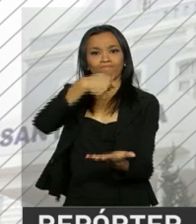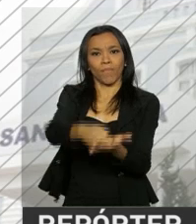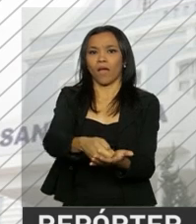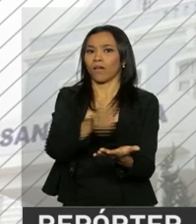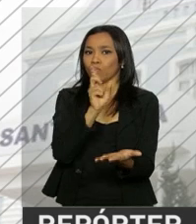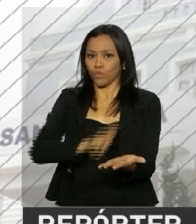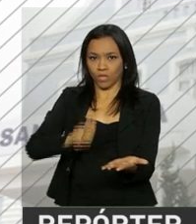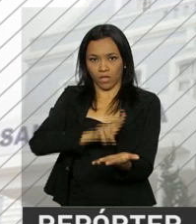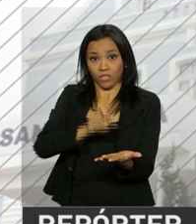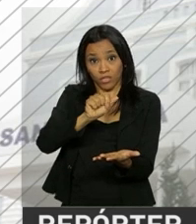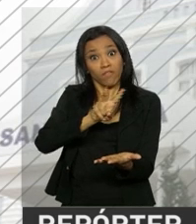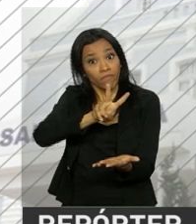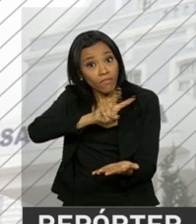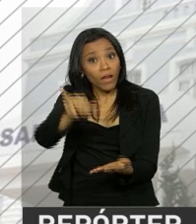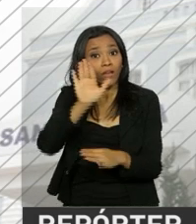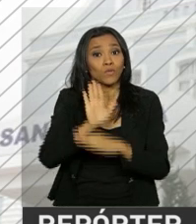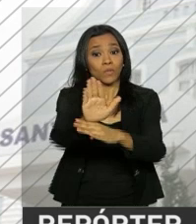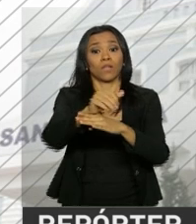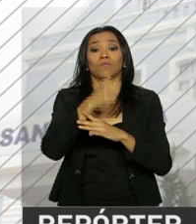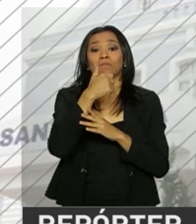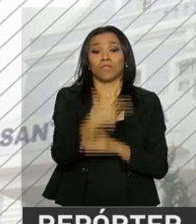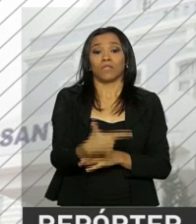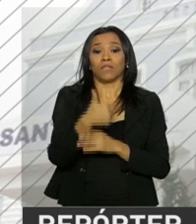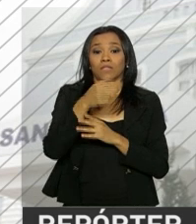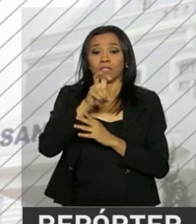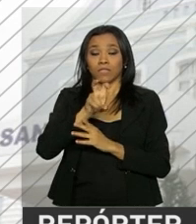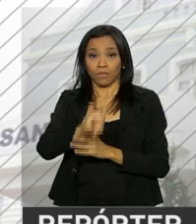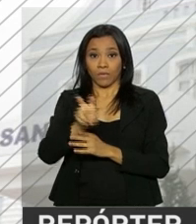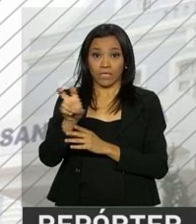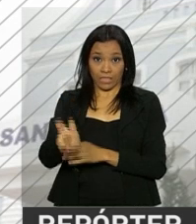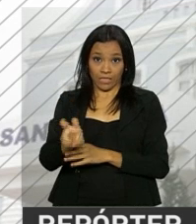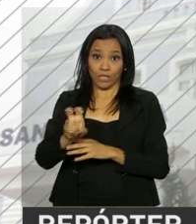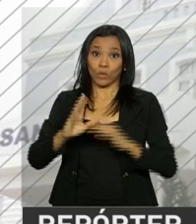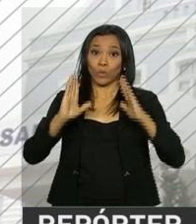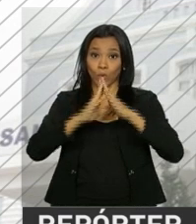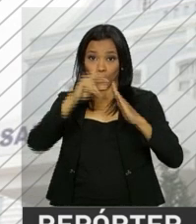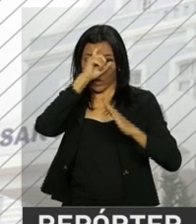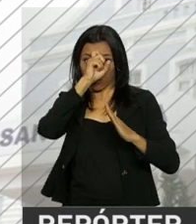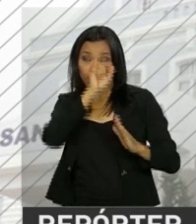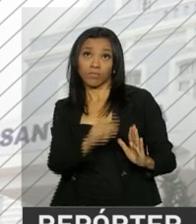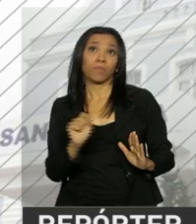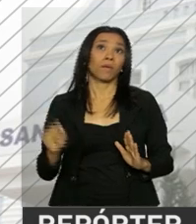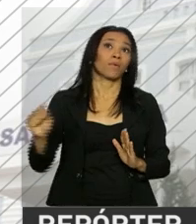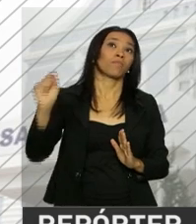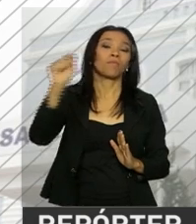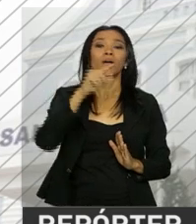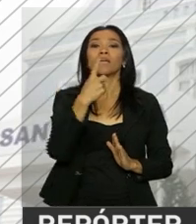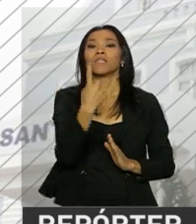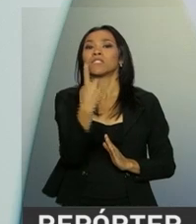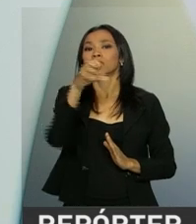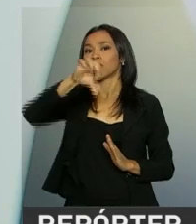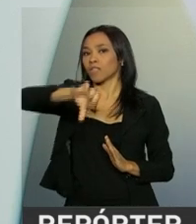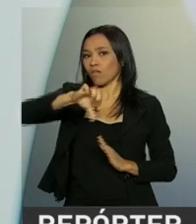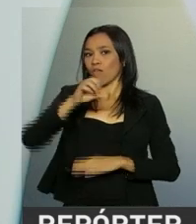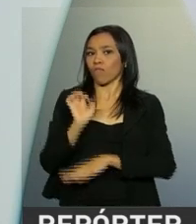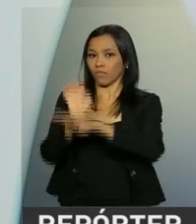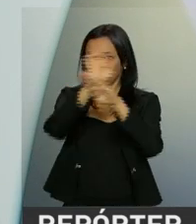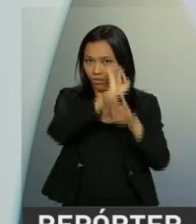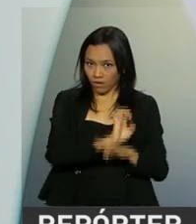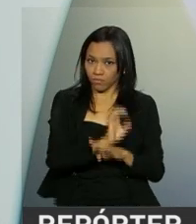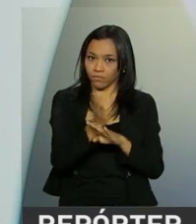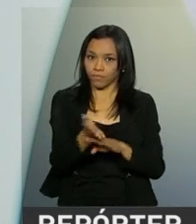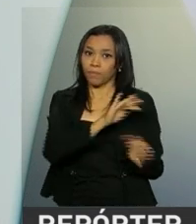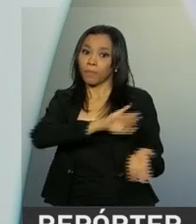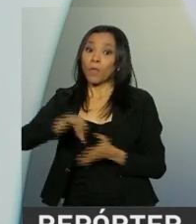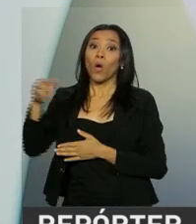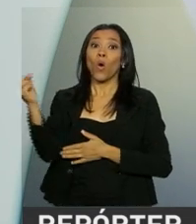e vão beneficiar 255 instituições localizadas em 19 estados. Outra novidade